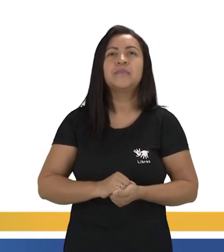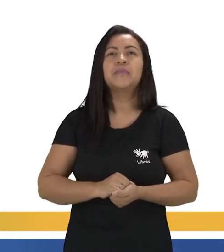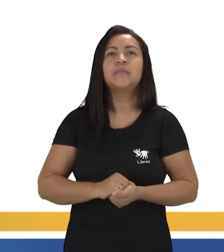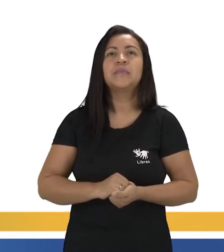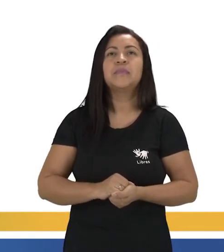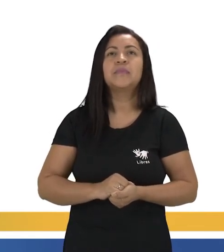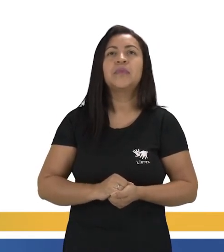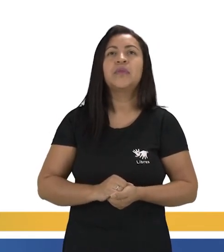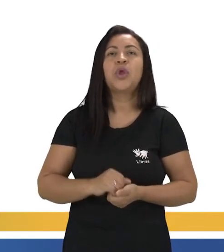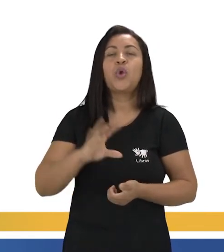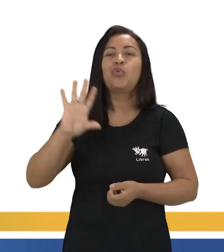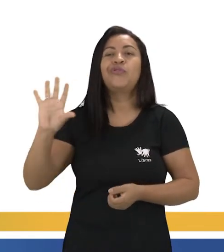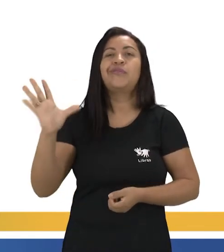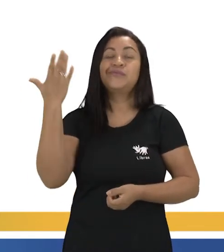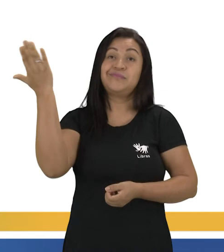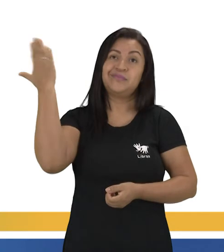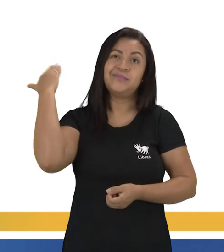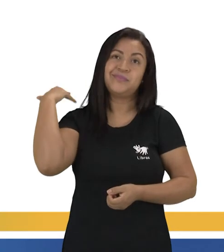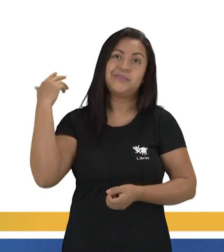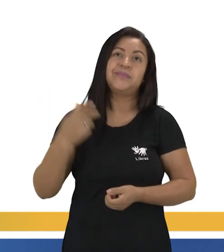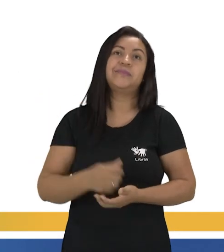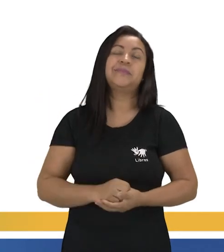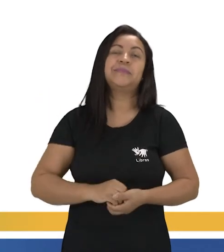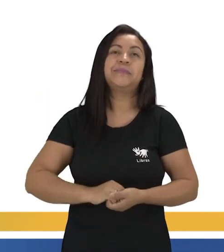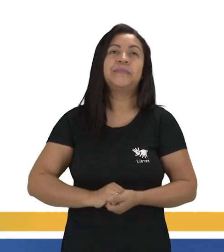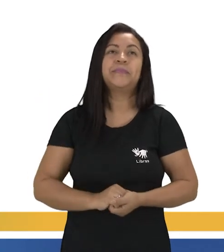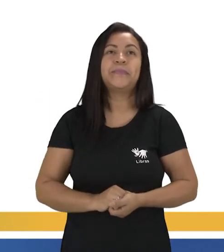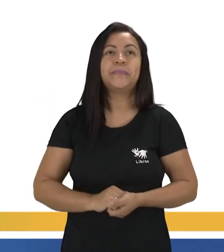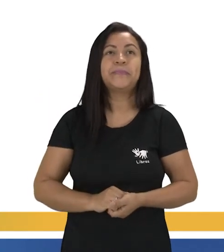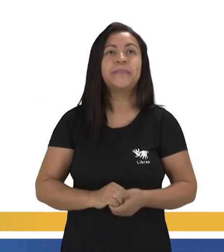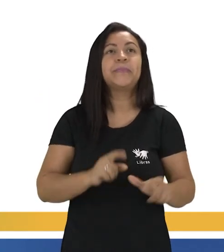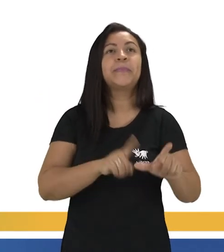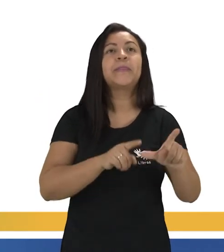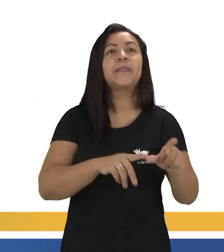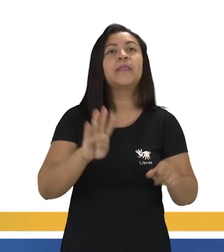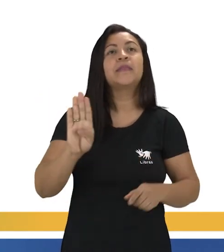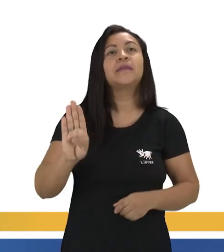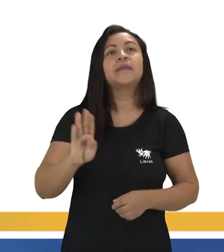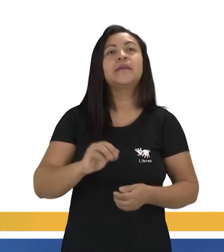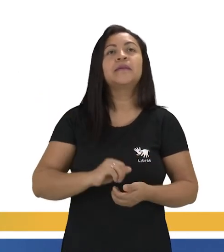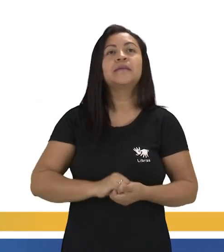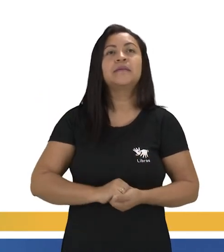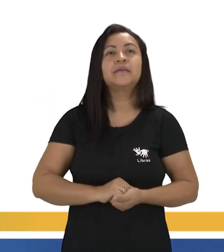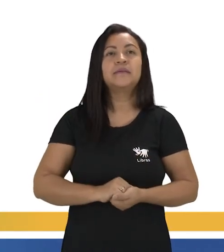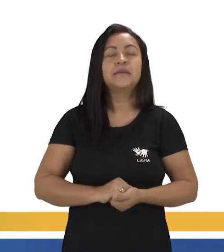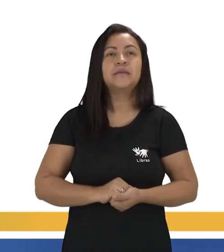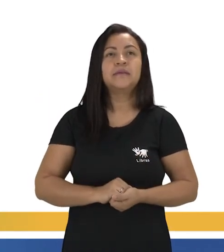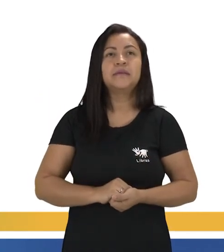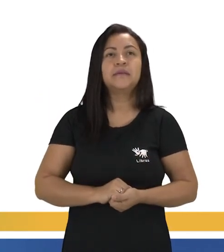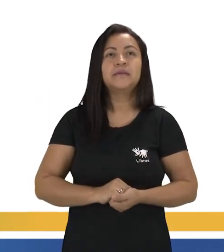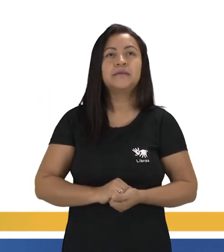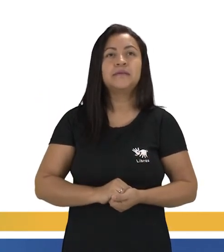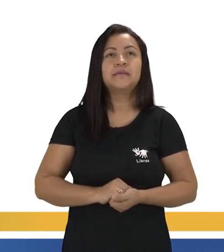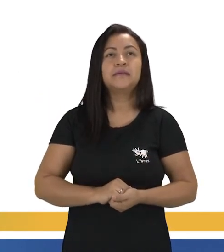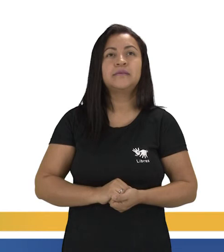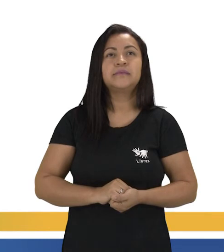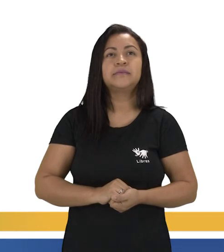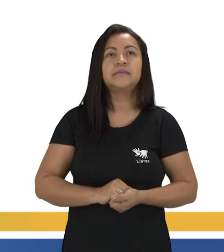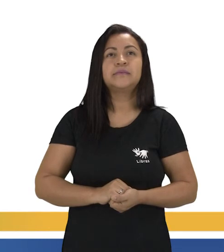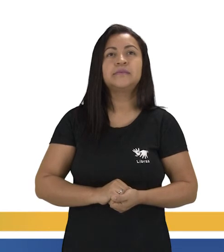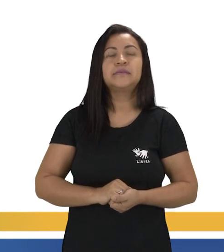começado. Duas ações no passado, uma antes da outra. Letra B, letter B. After they